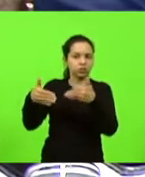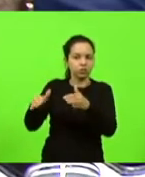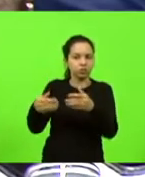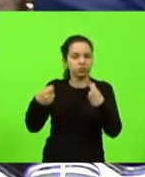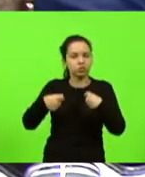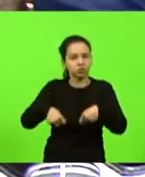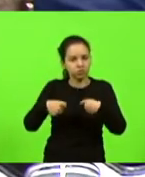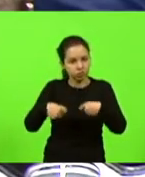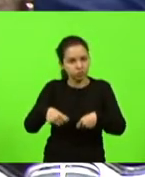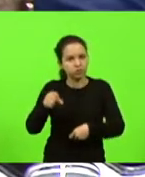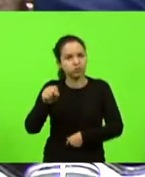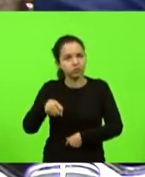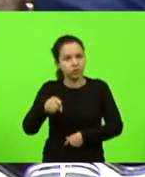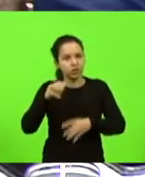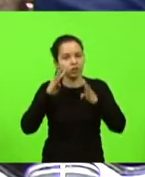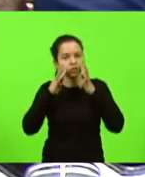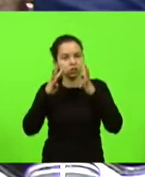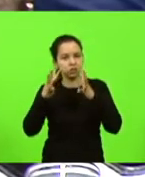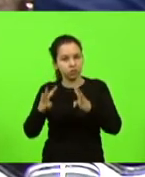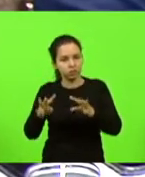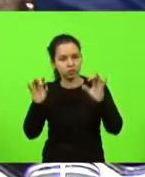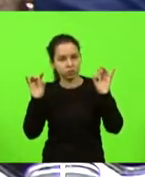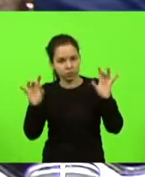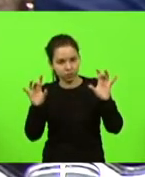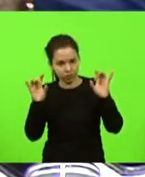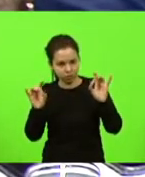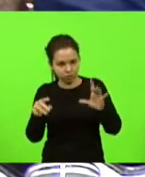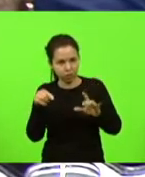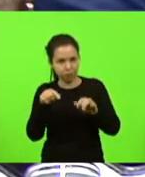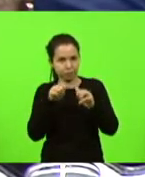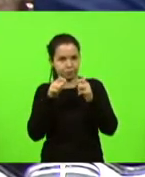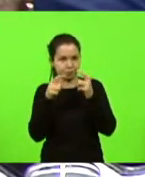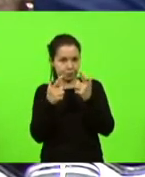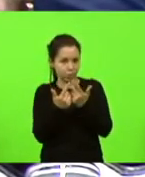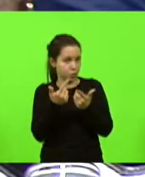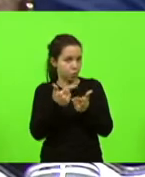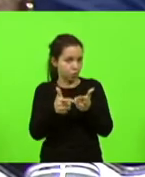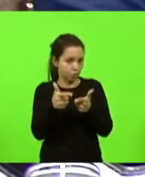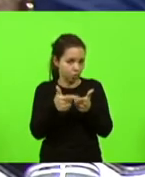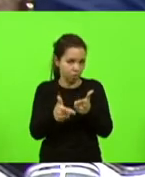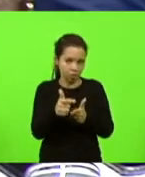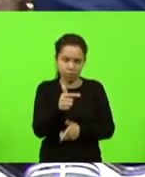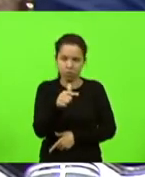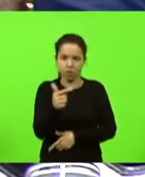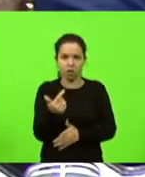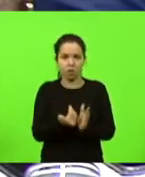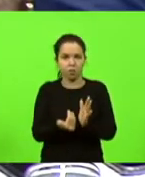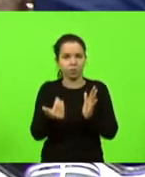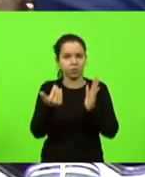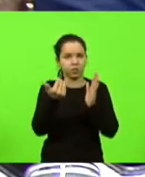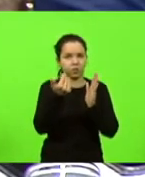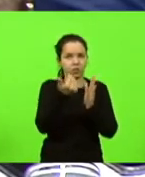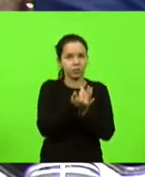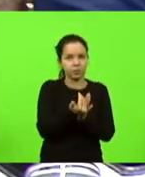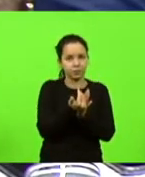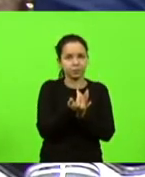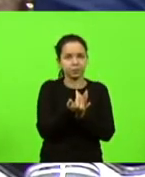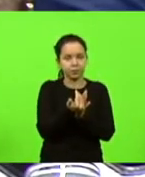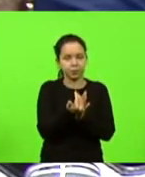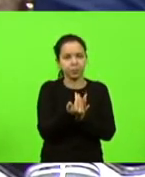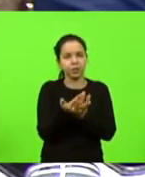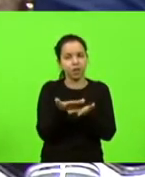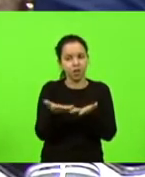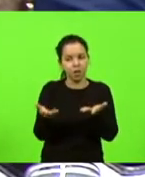sim, uma atenção especial dessa casa. Não há problema nenhum em aumentar essas alíquotas, que essas